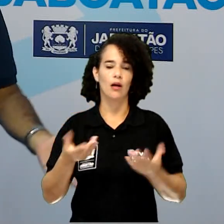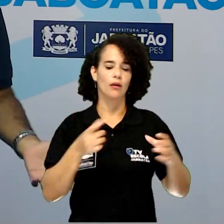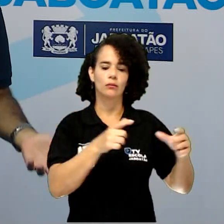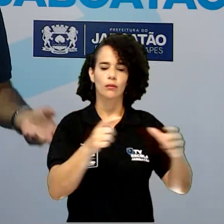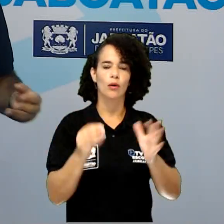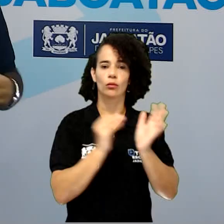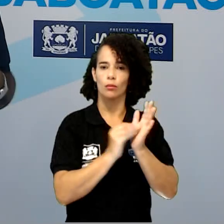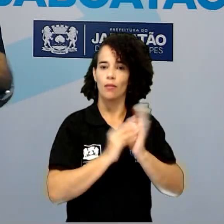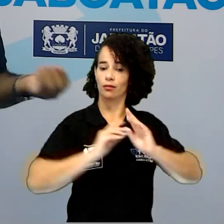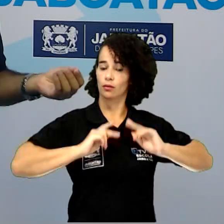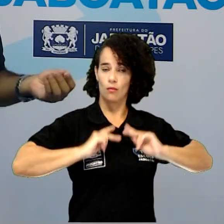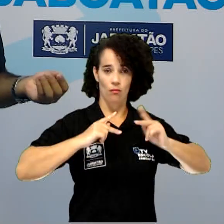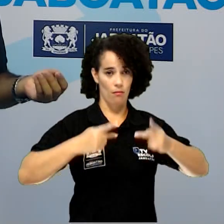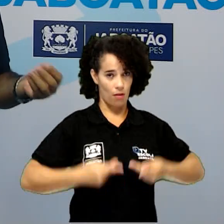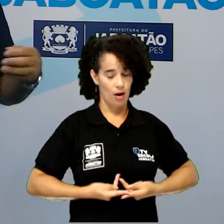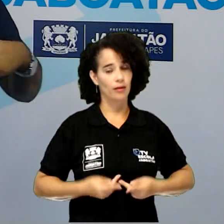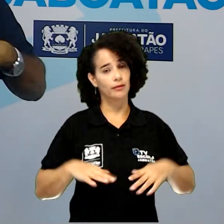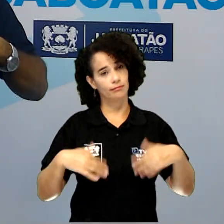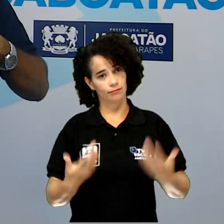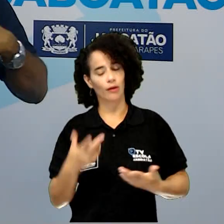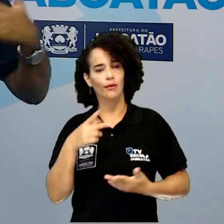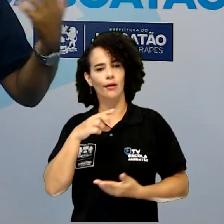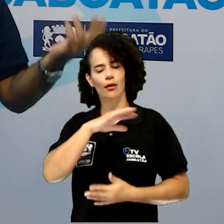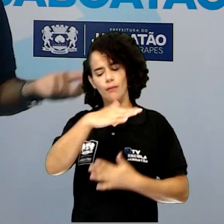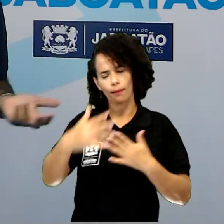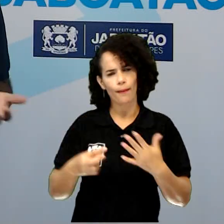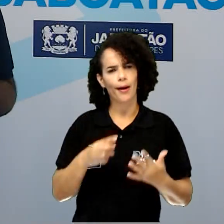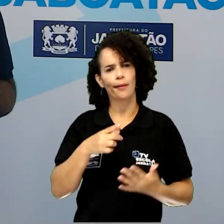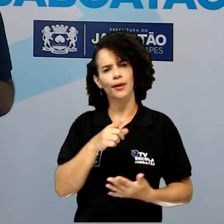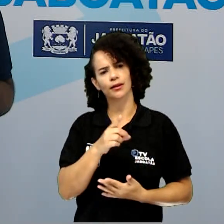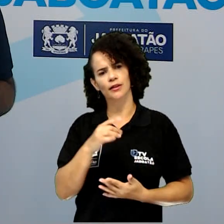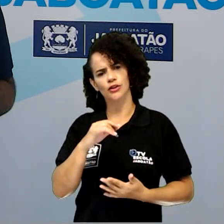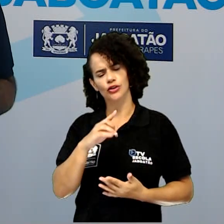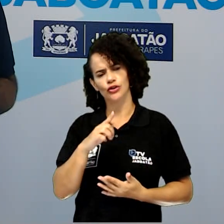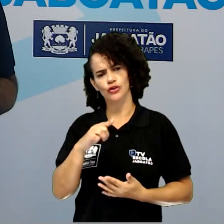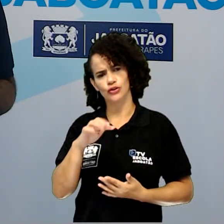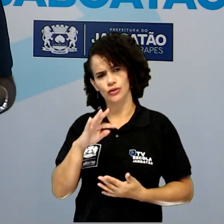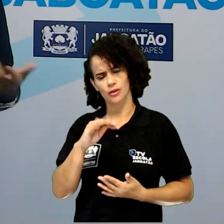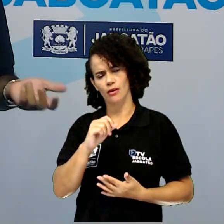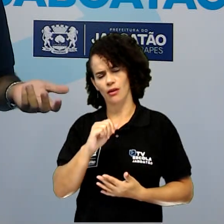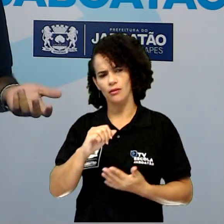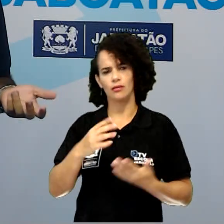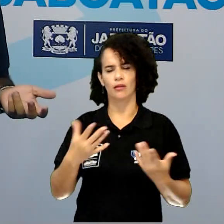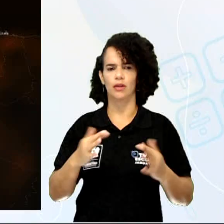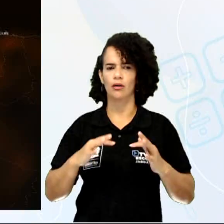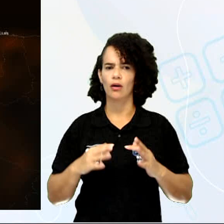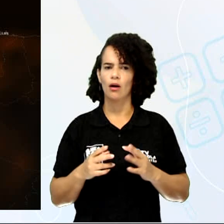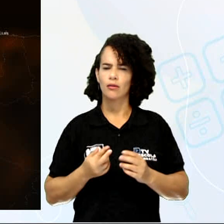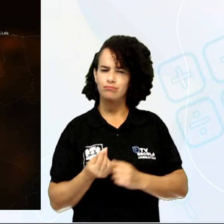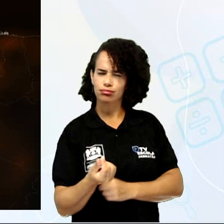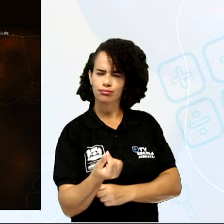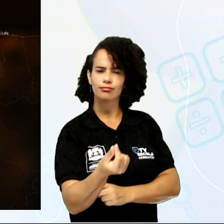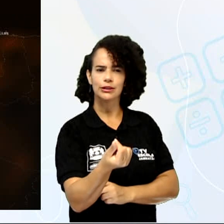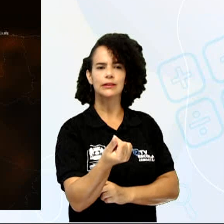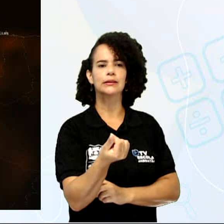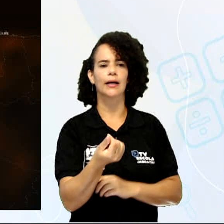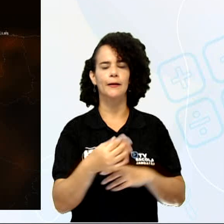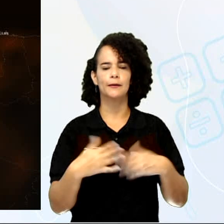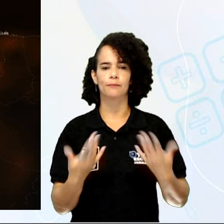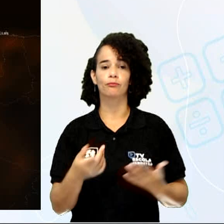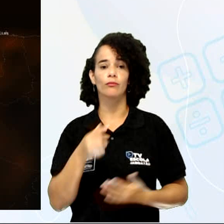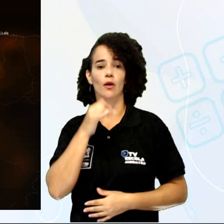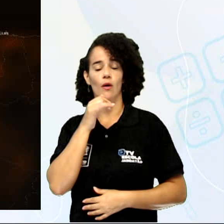ocupação humana. Então, os mapas digitais eles têm uma infinidade de possibilidades. Eu trouxe aqui um exemplo de um mapa